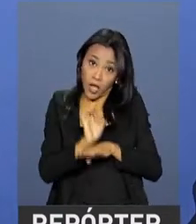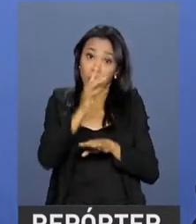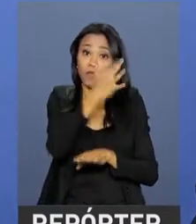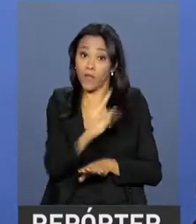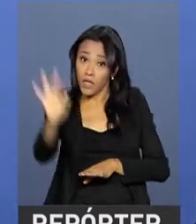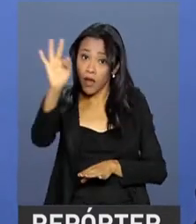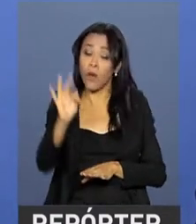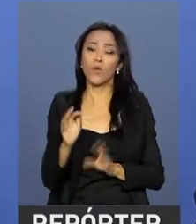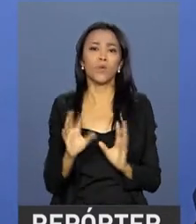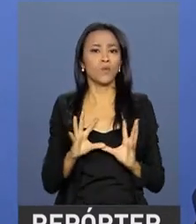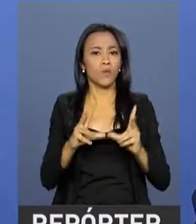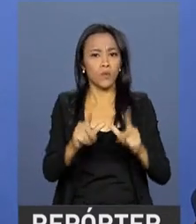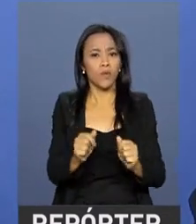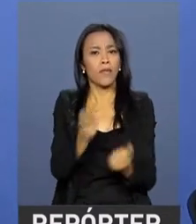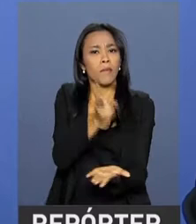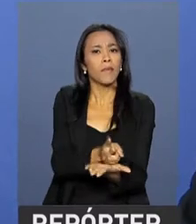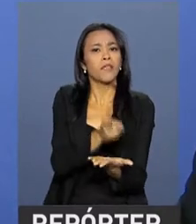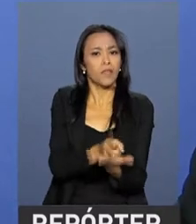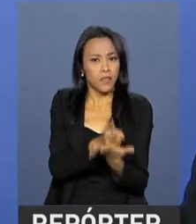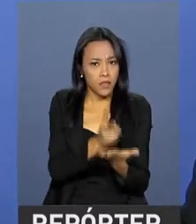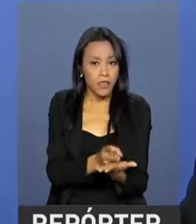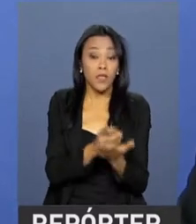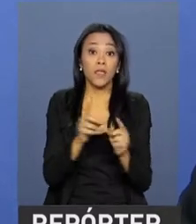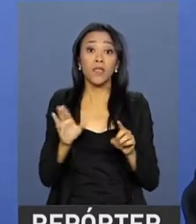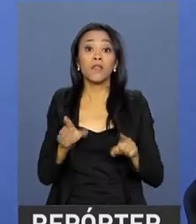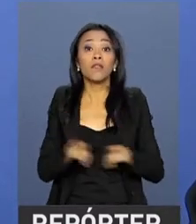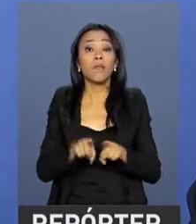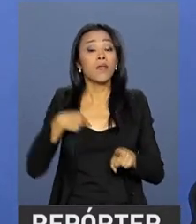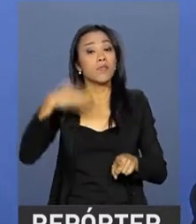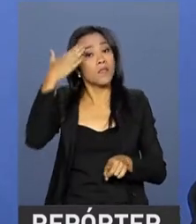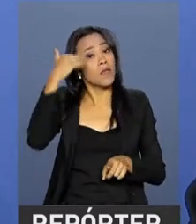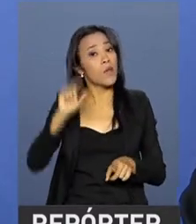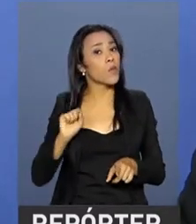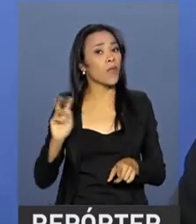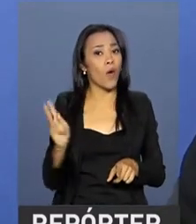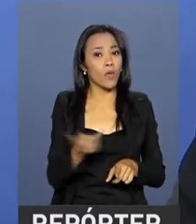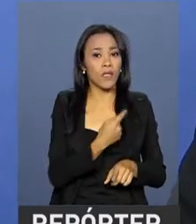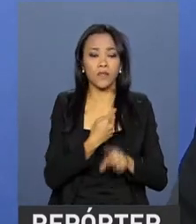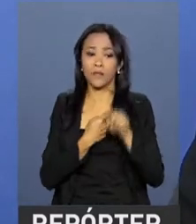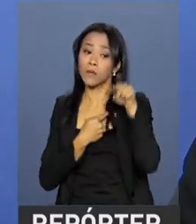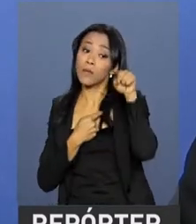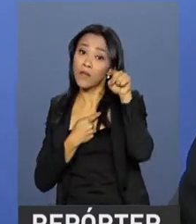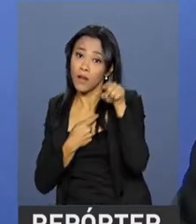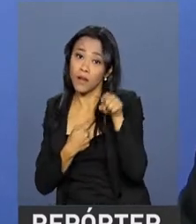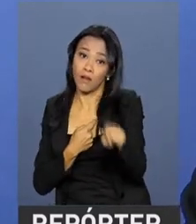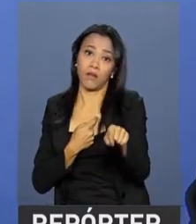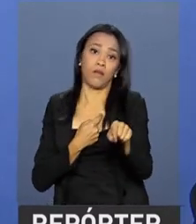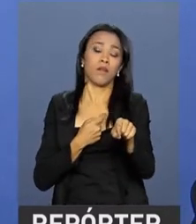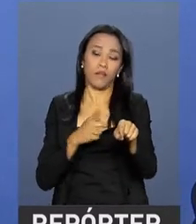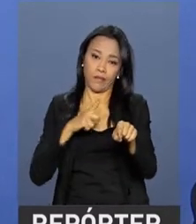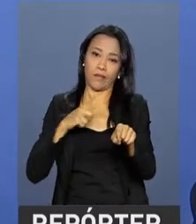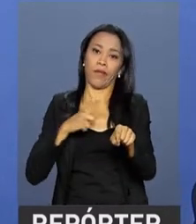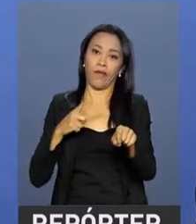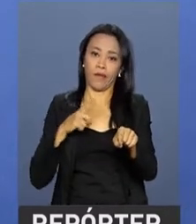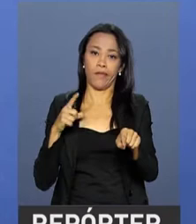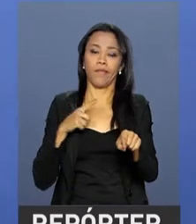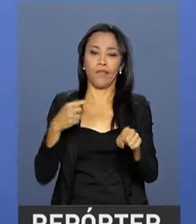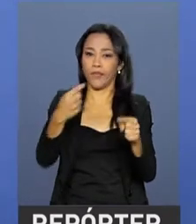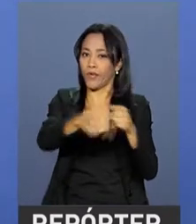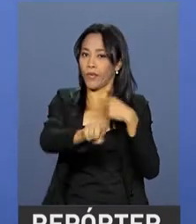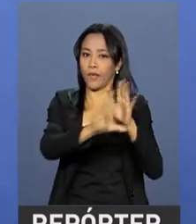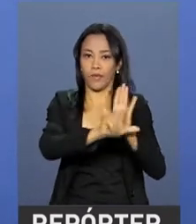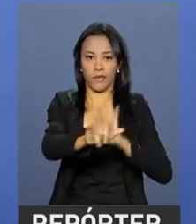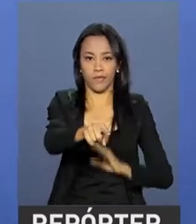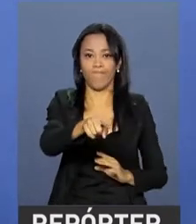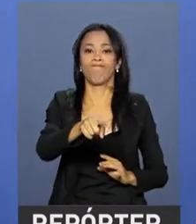de poder também acompanhar mais de perto a atividade ilegal que hoje existe na região e